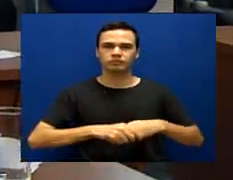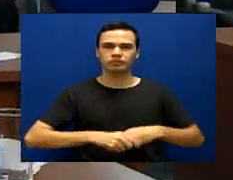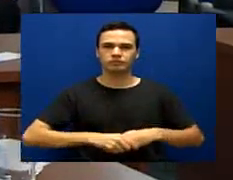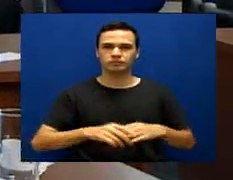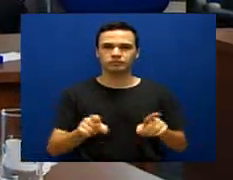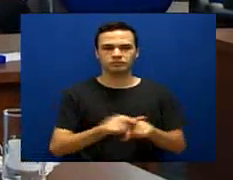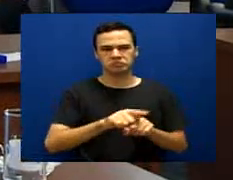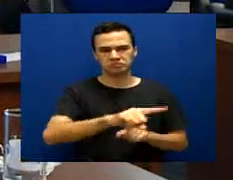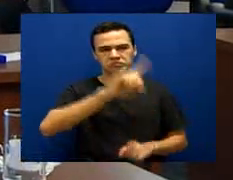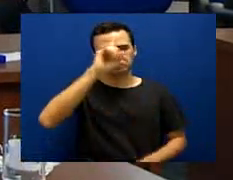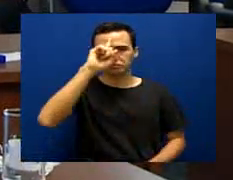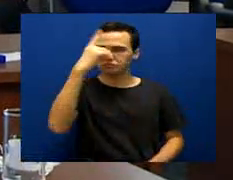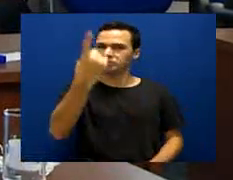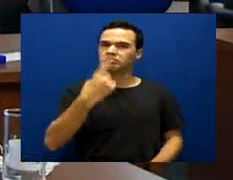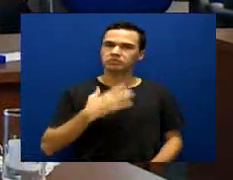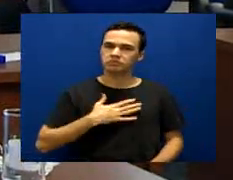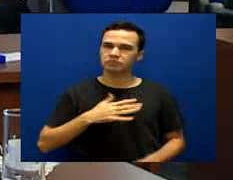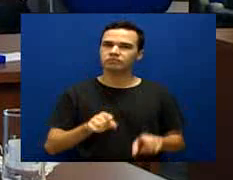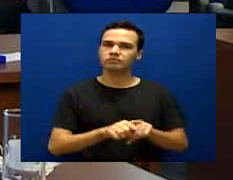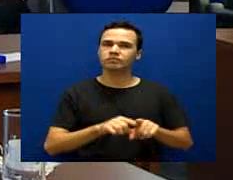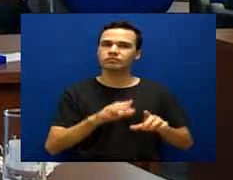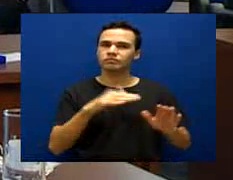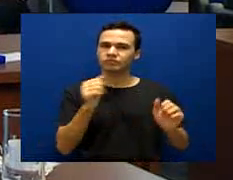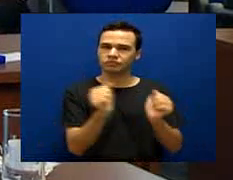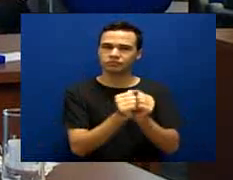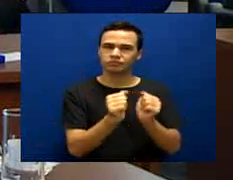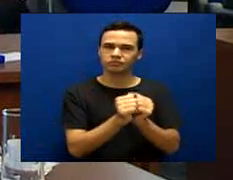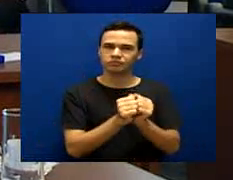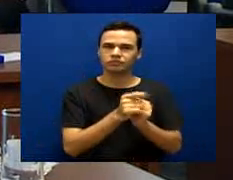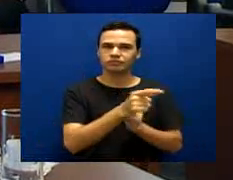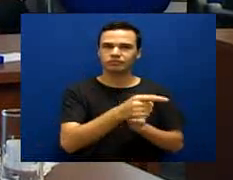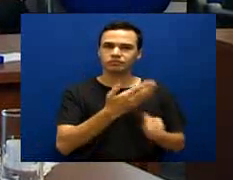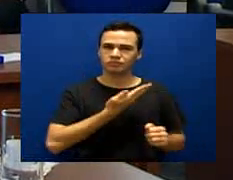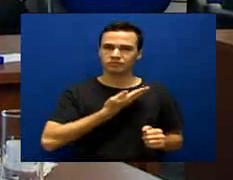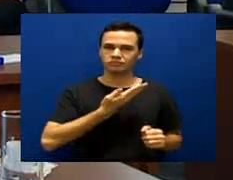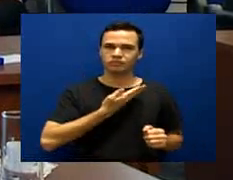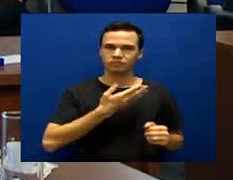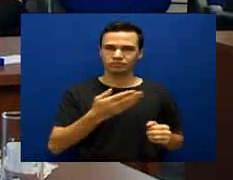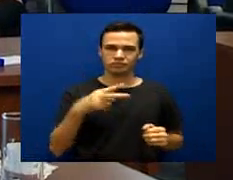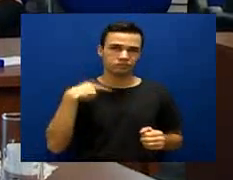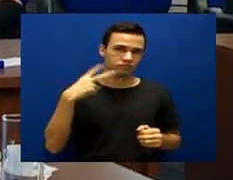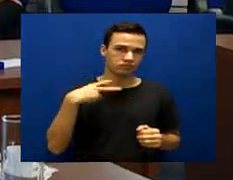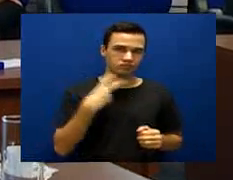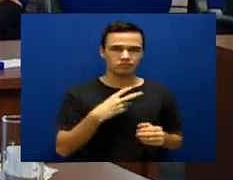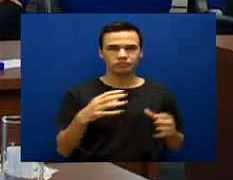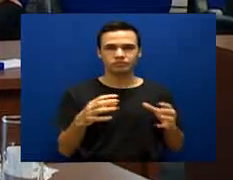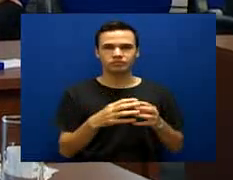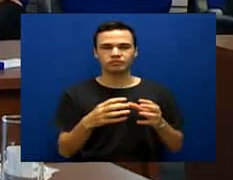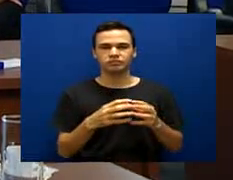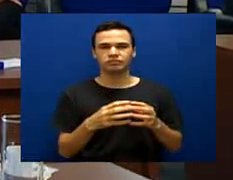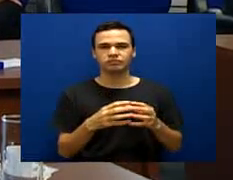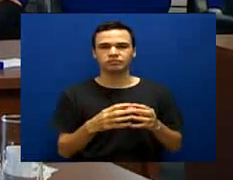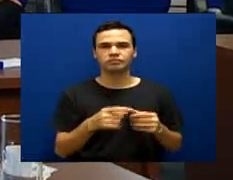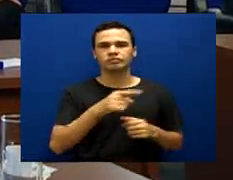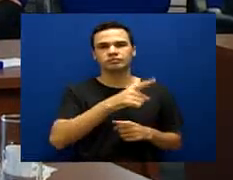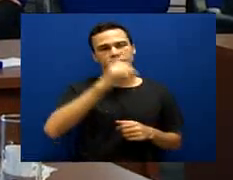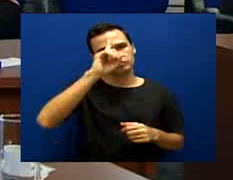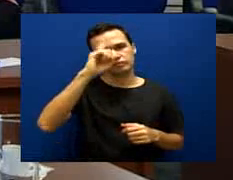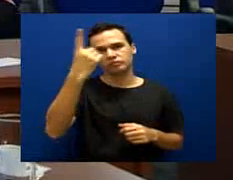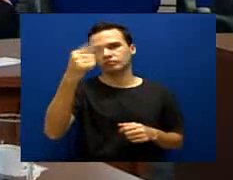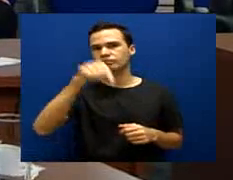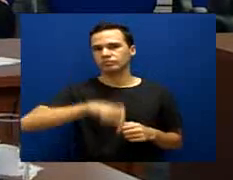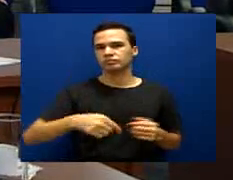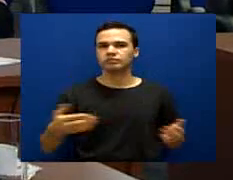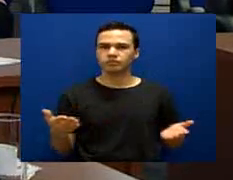pela iniciativa, junto com os demais amigos, colegas, vereadores e a vereadora, pela iniciativa